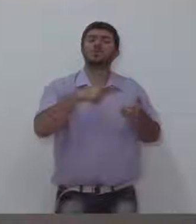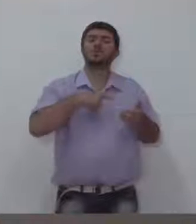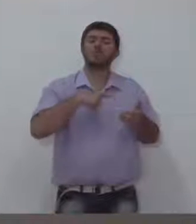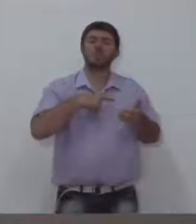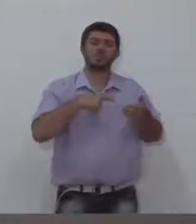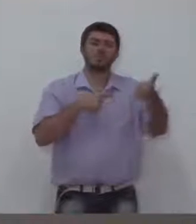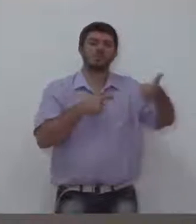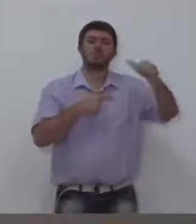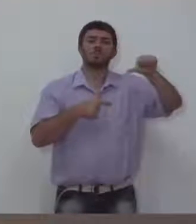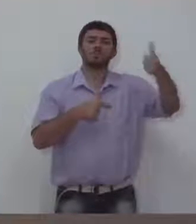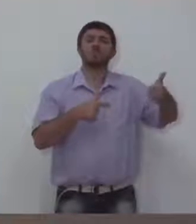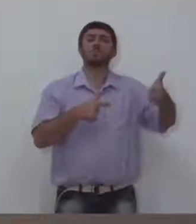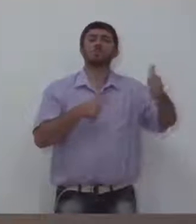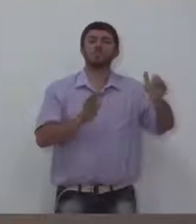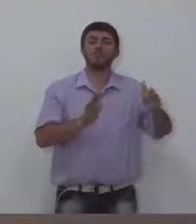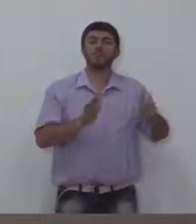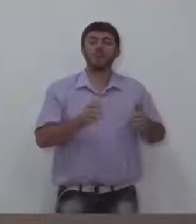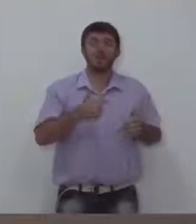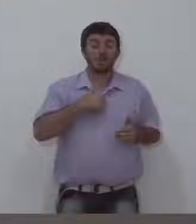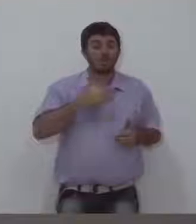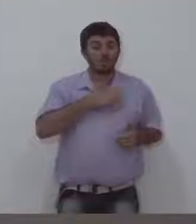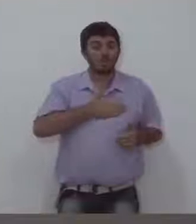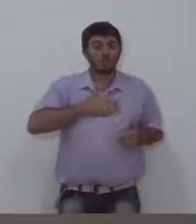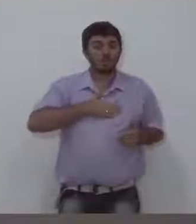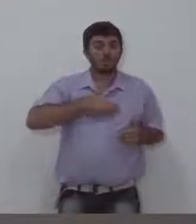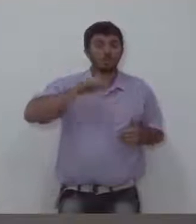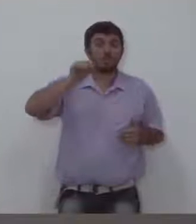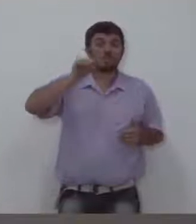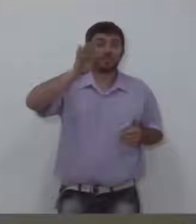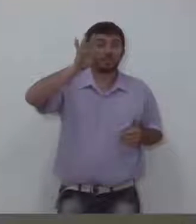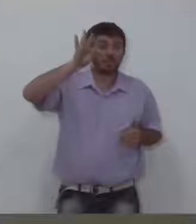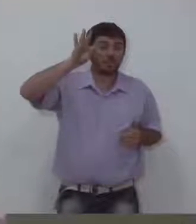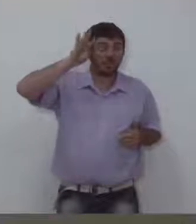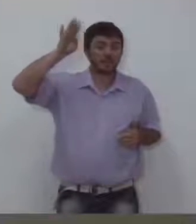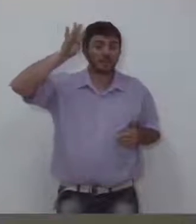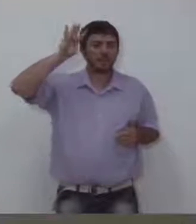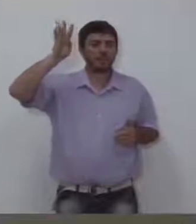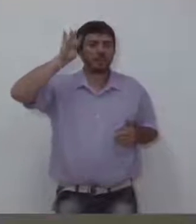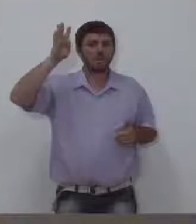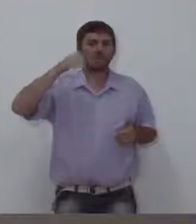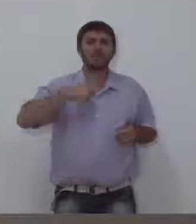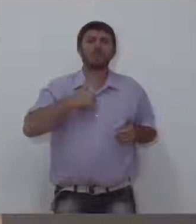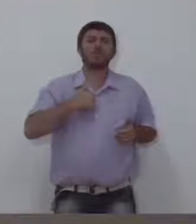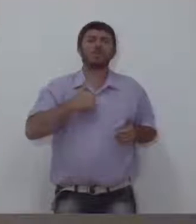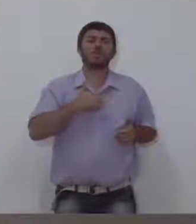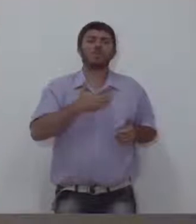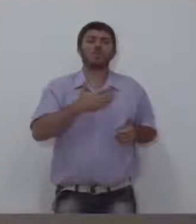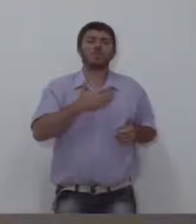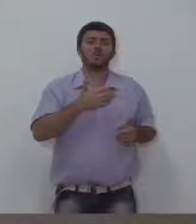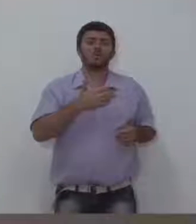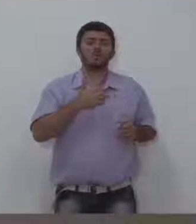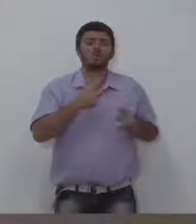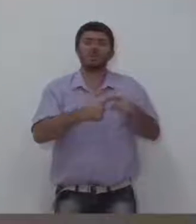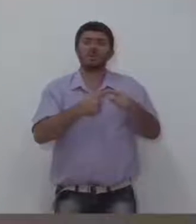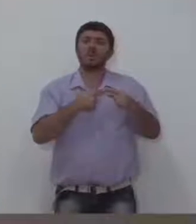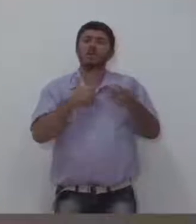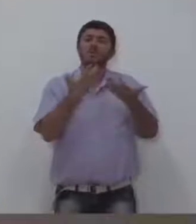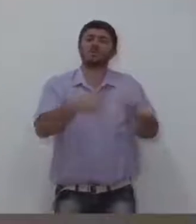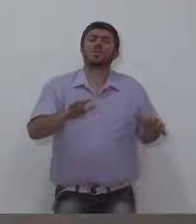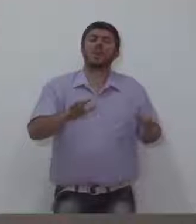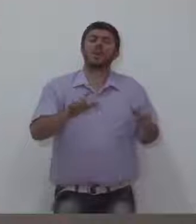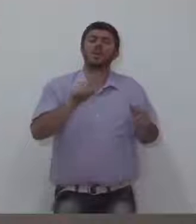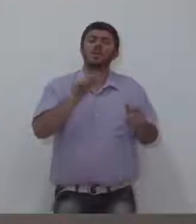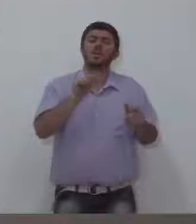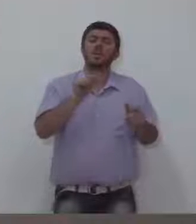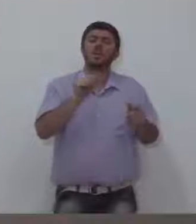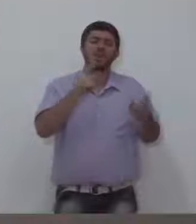não repetir o erro, eu acho que é um desafio, não é? Os japoneses usam um termo que chama FTC, First Time Capability,